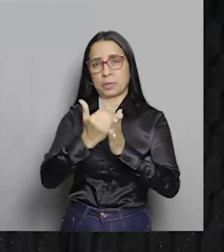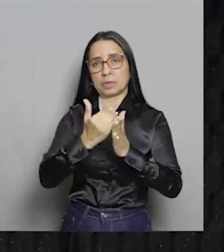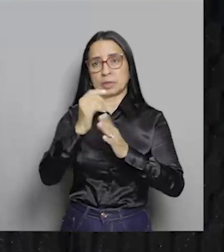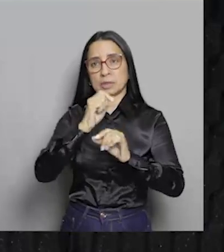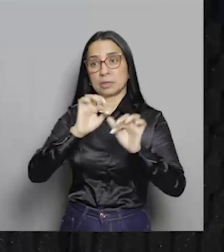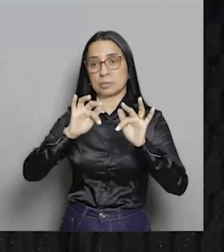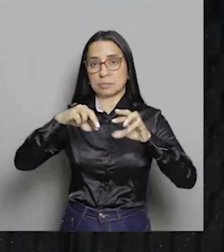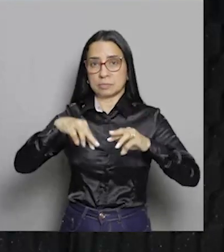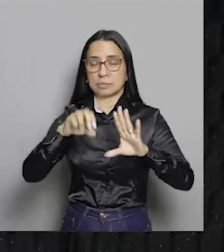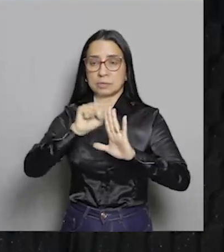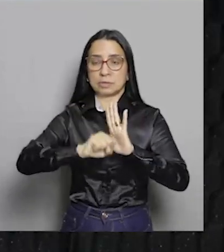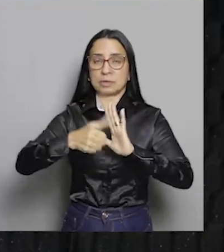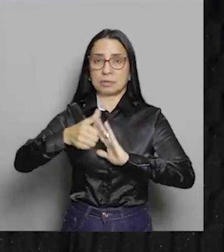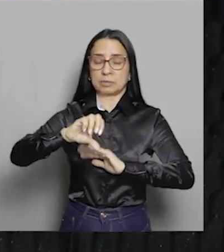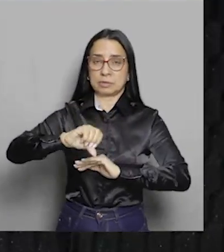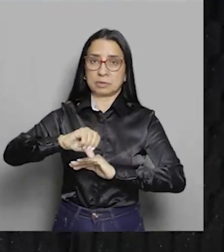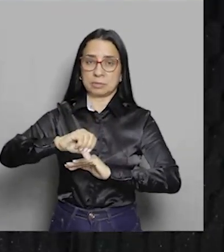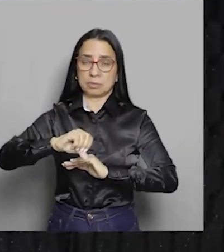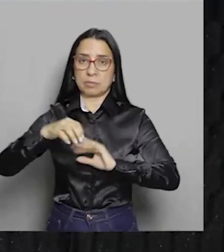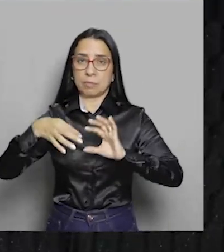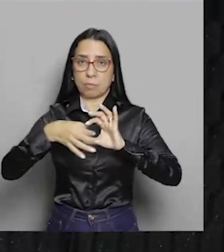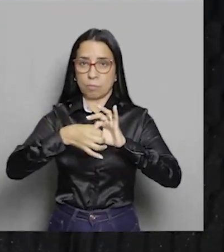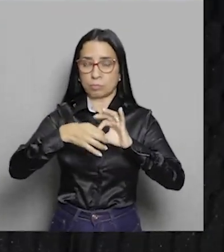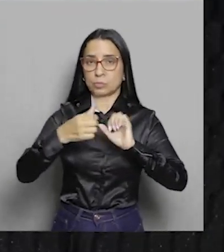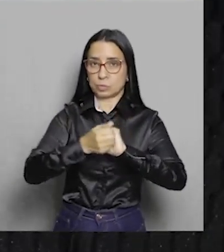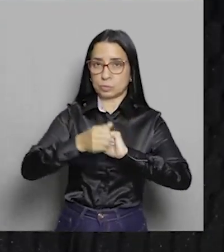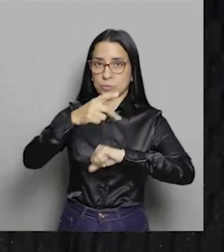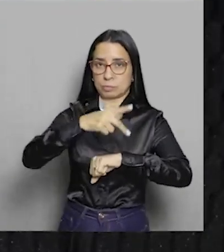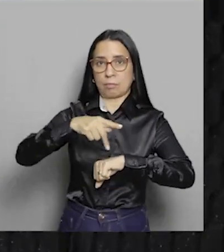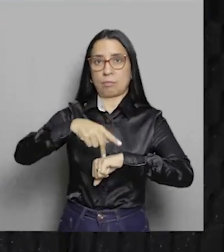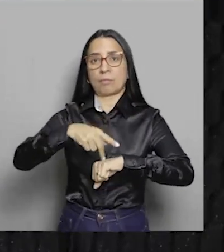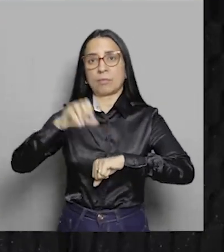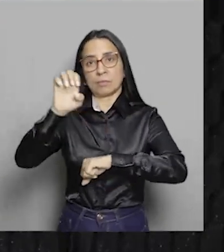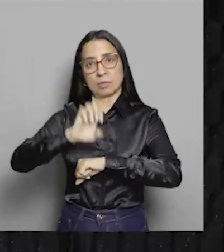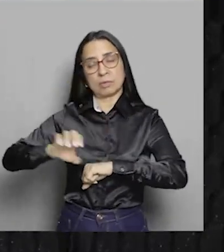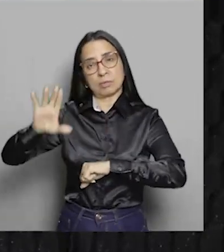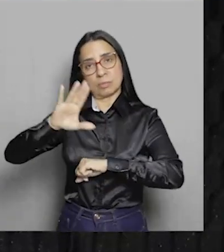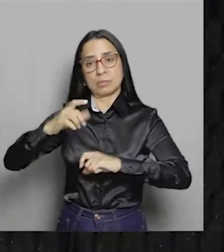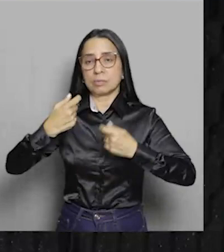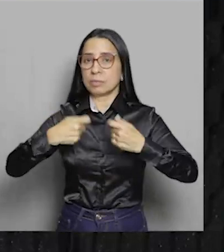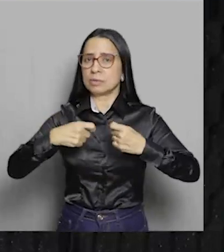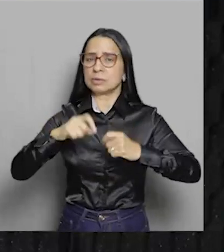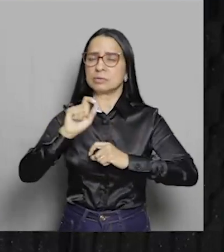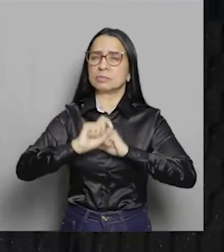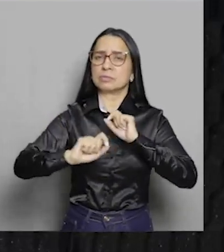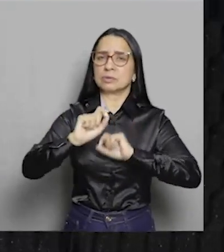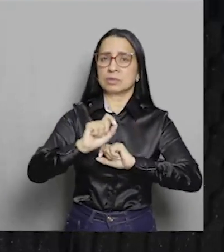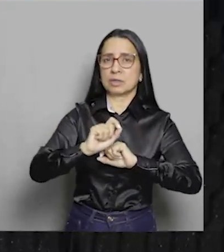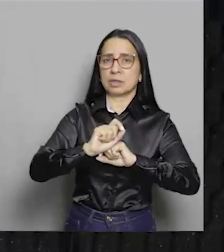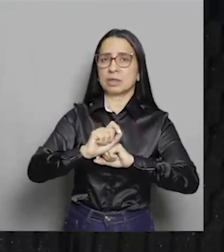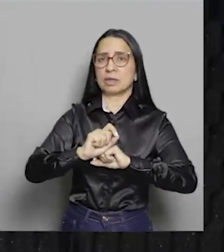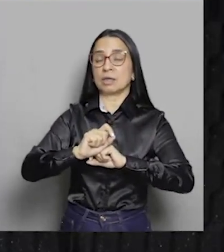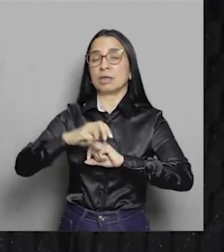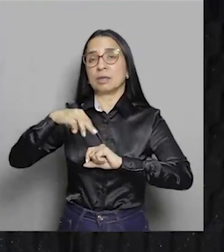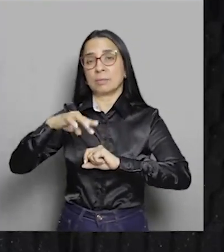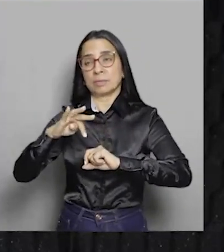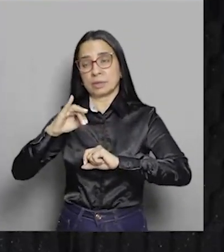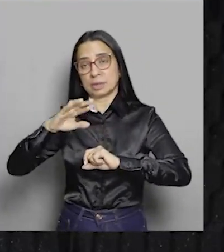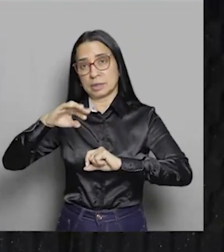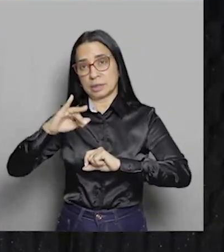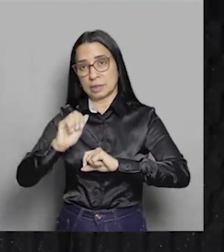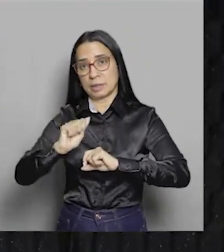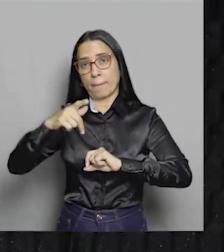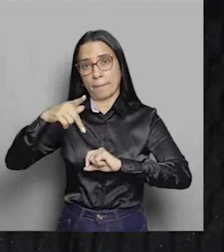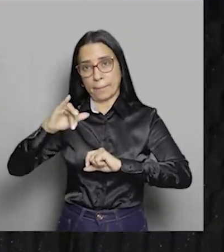século XIX. Aliado a isso, os países europeus estão precisando de matéria-prima, estão